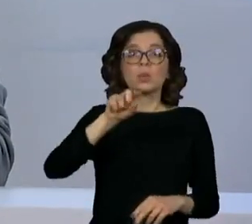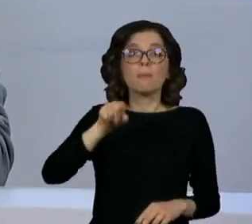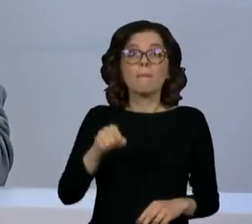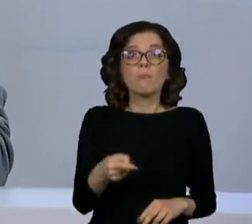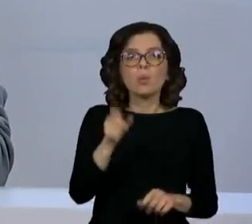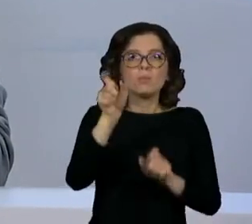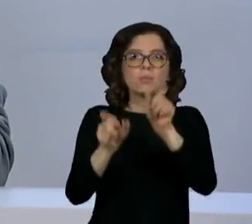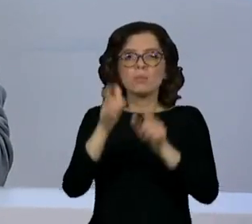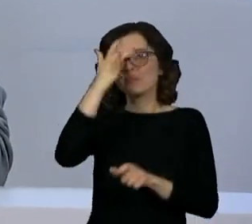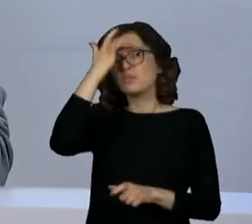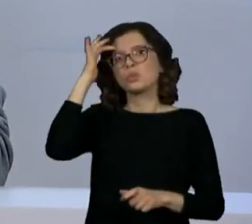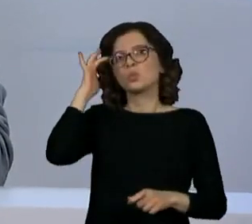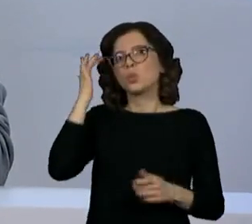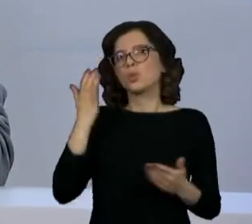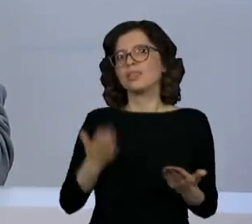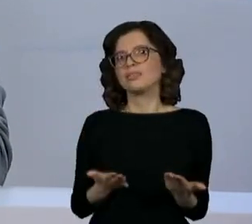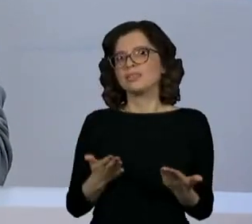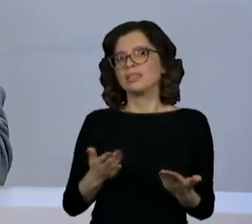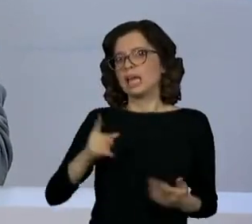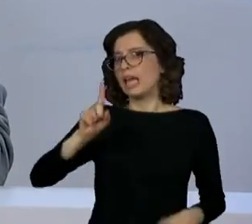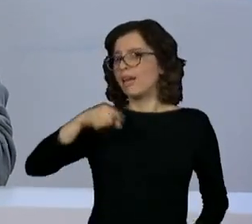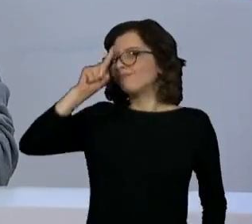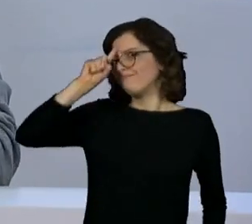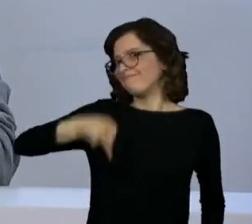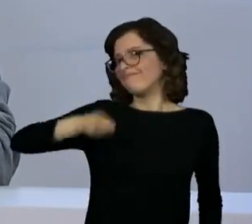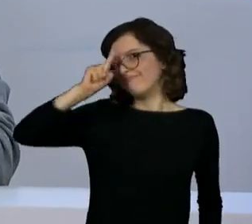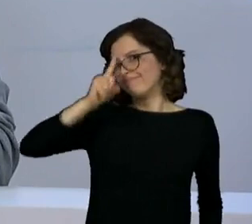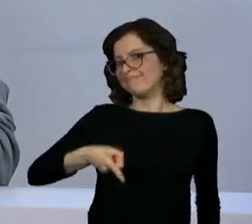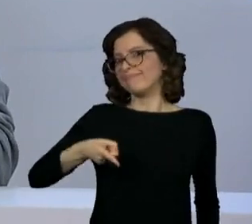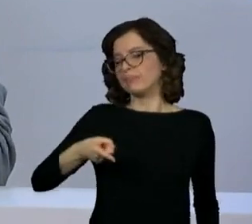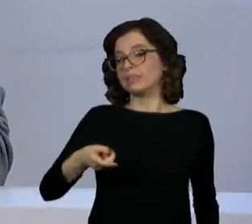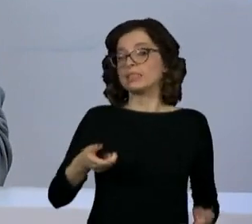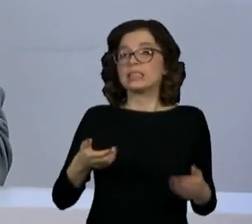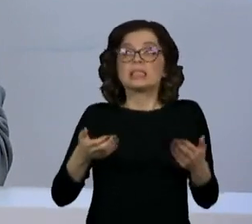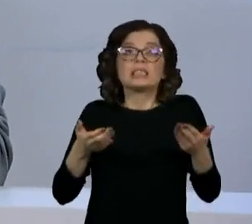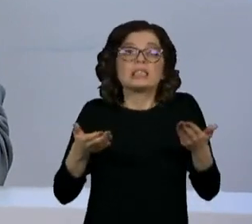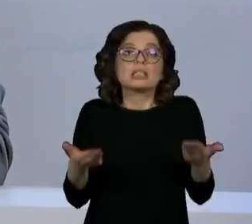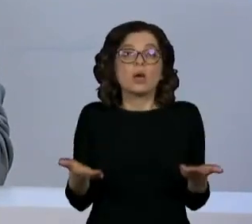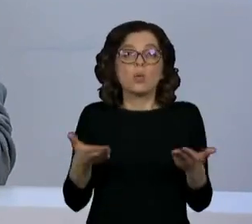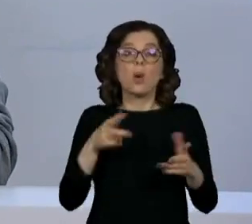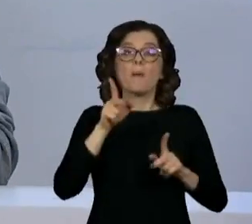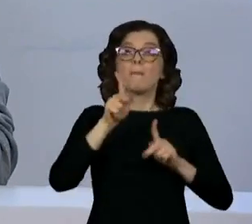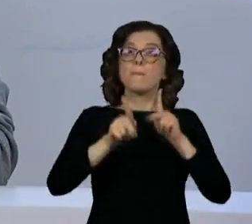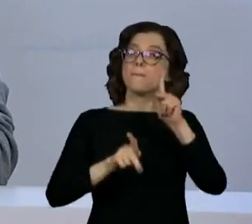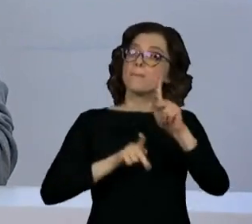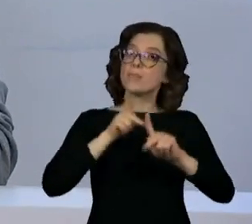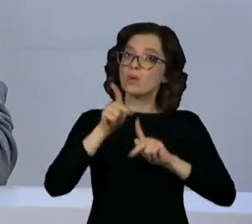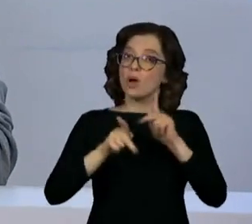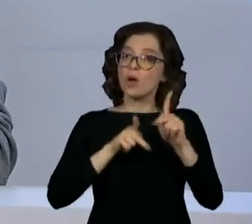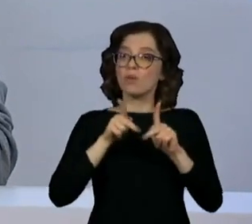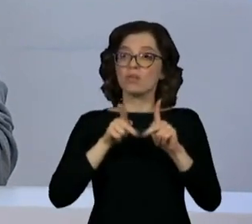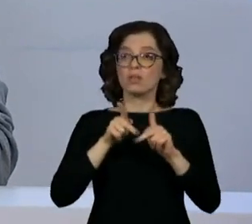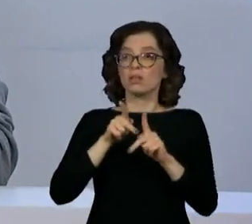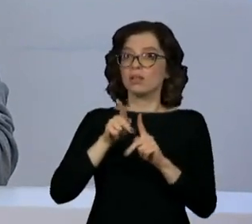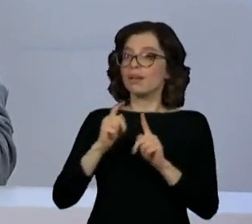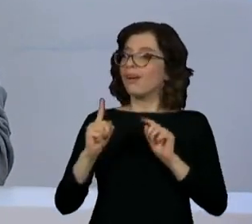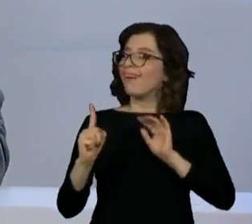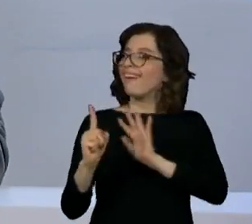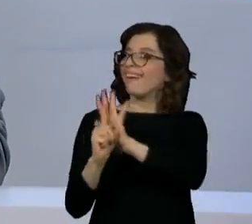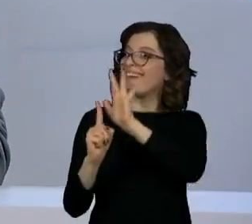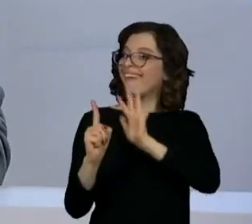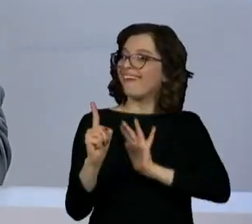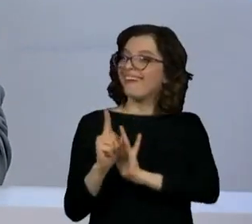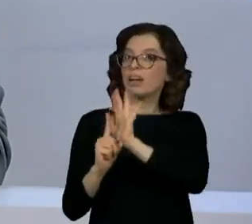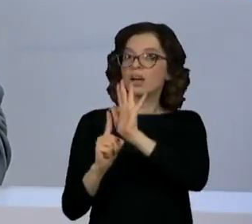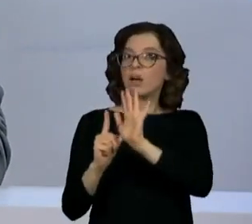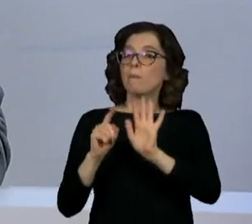presidente, é um populista, autoritário, um demagogo que está realmente causando enorme dano à democracia do El Salvador. O que o